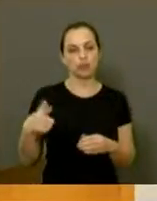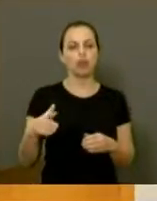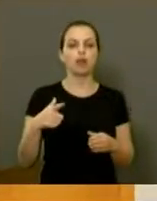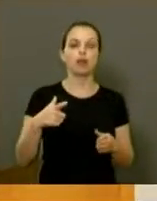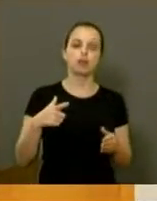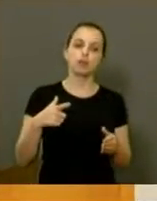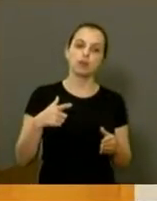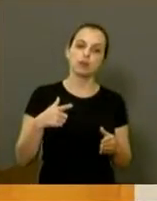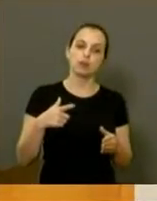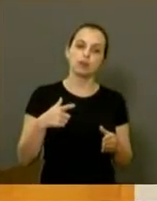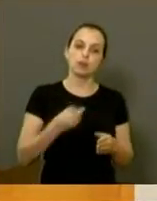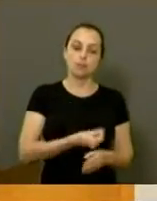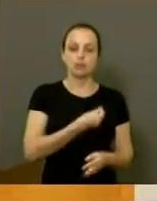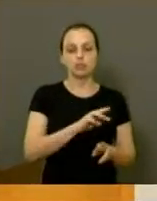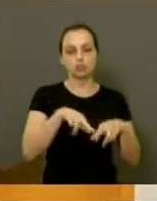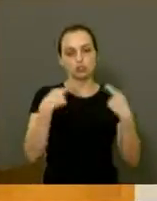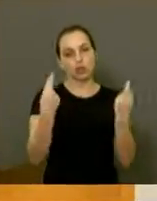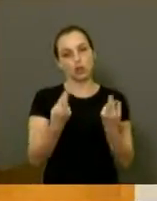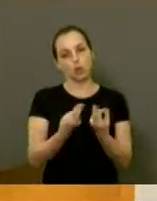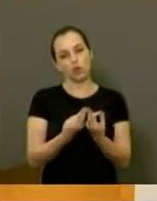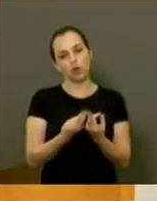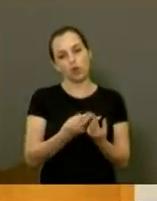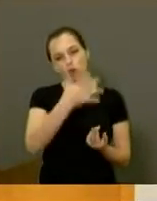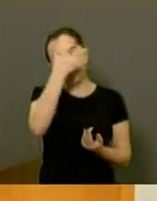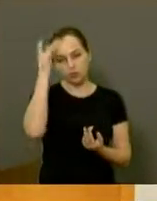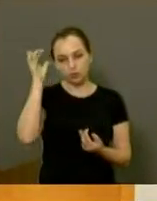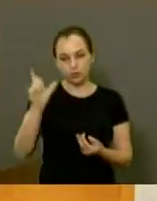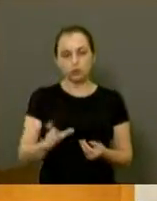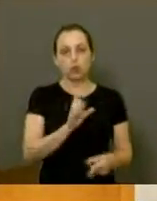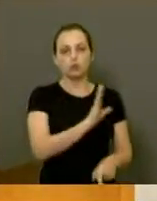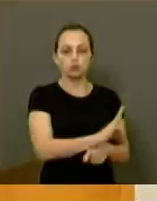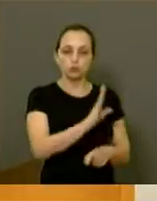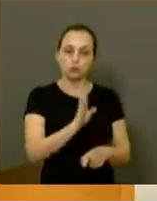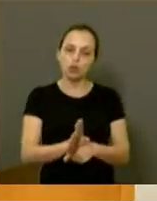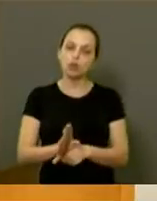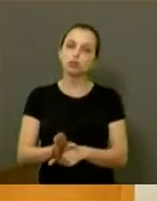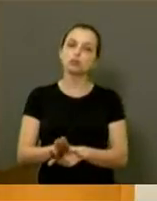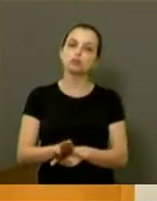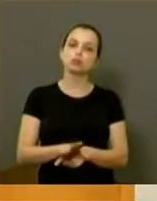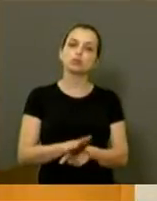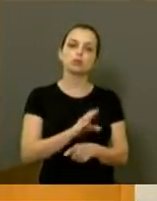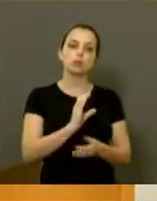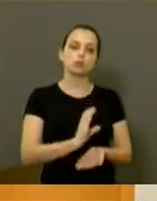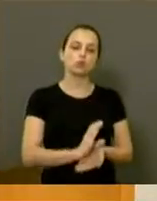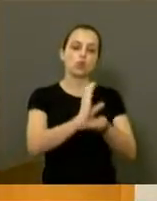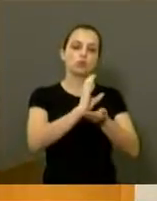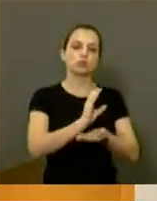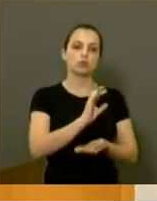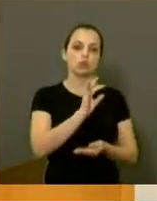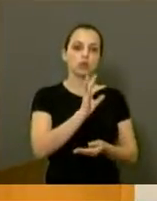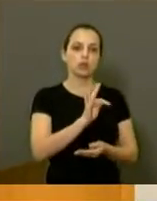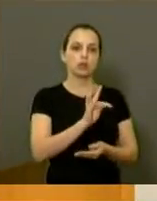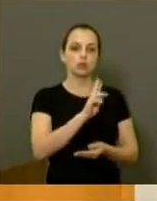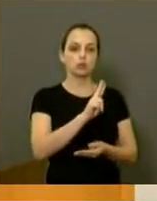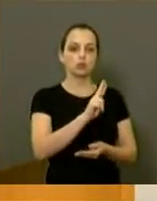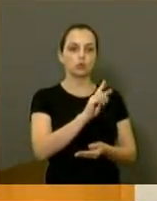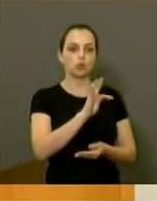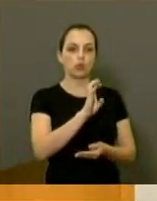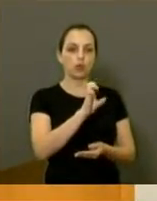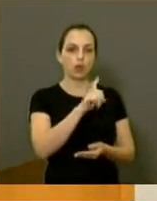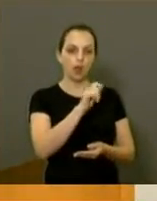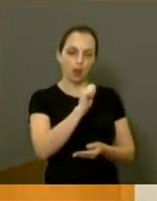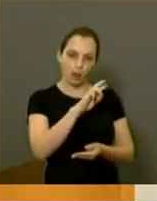reunião, e o pessoal do Conselho Tutelar, além da Guarda Municipal. A partir dessa reunião,